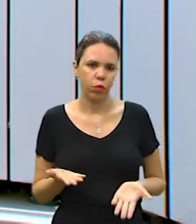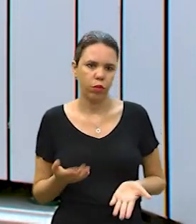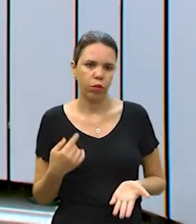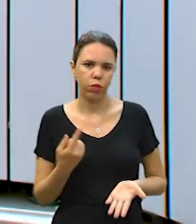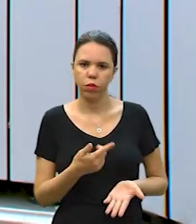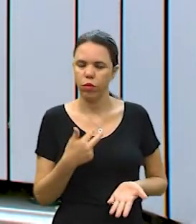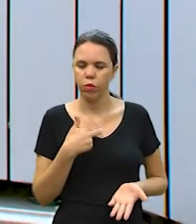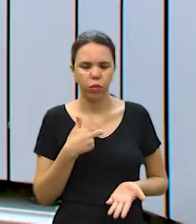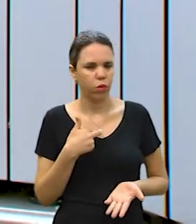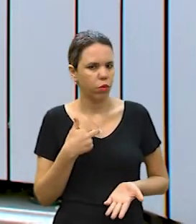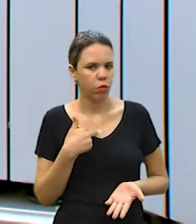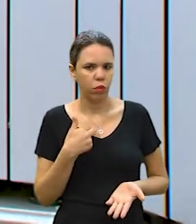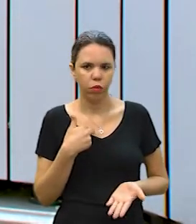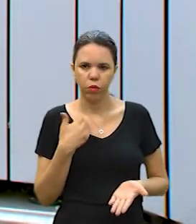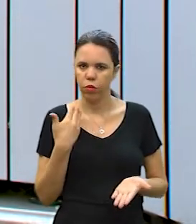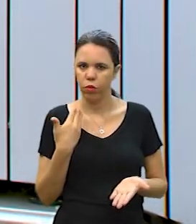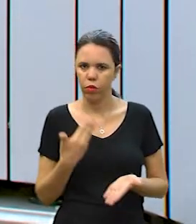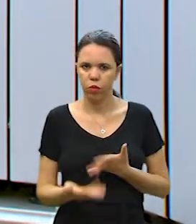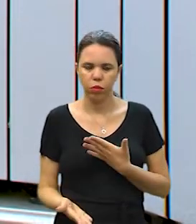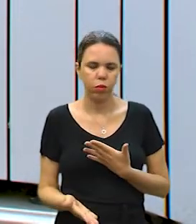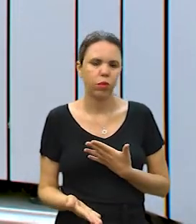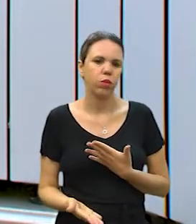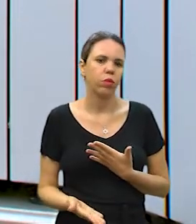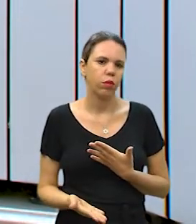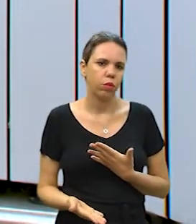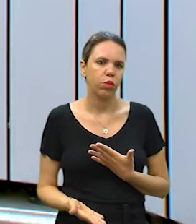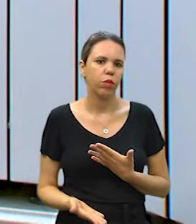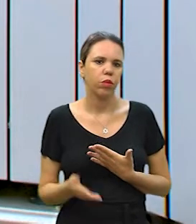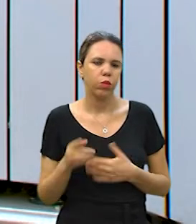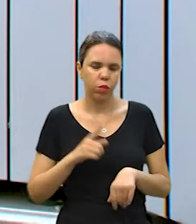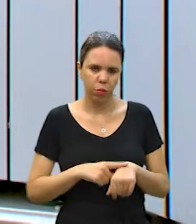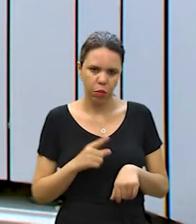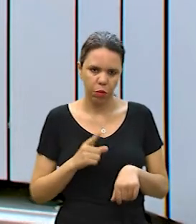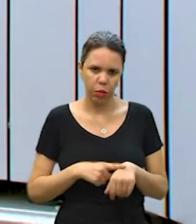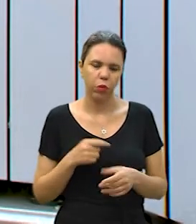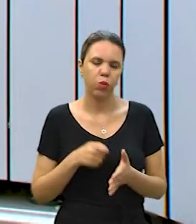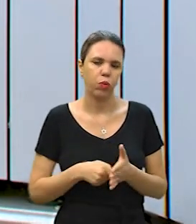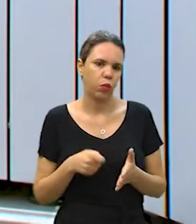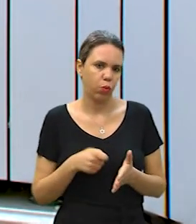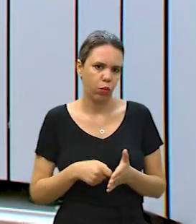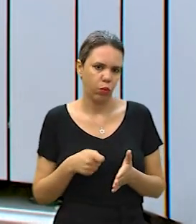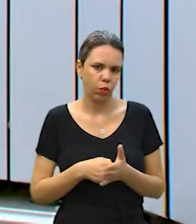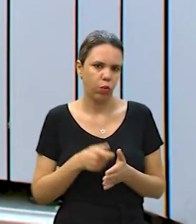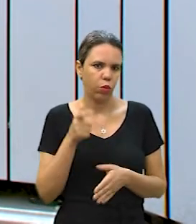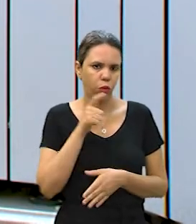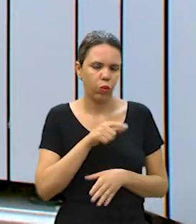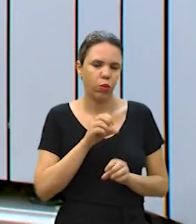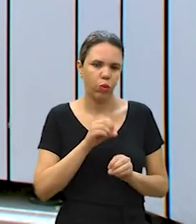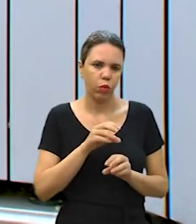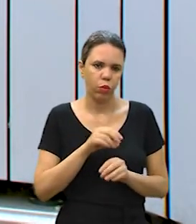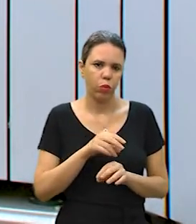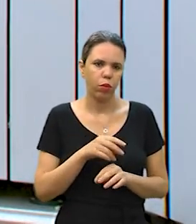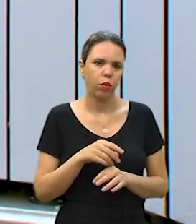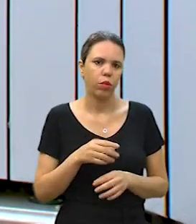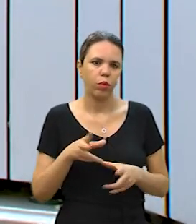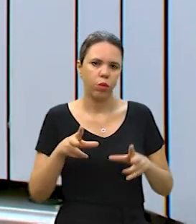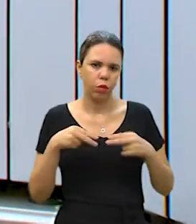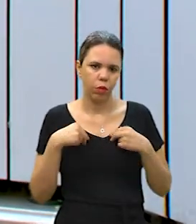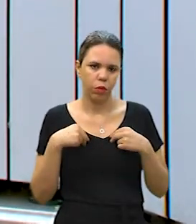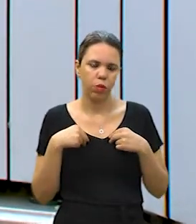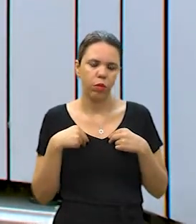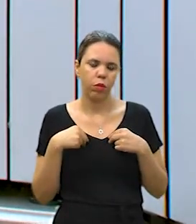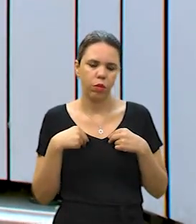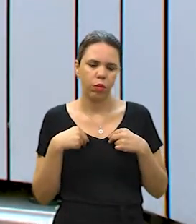podemos perder esse momento para conquistar para a educação o que ela realmente merece,